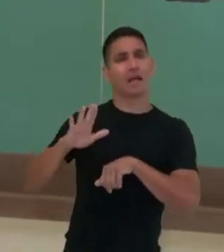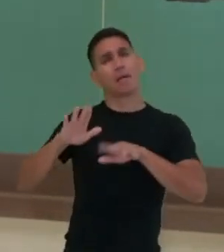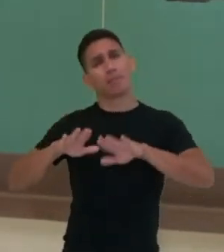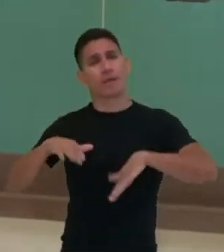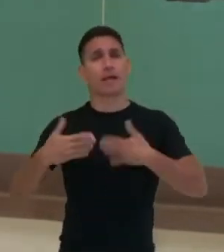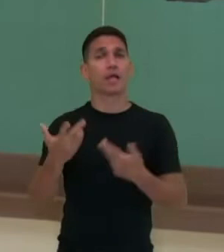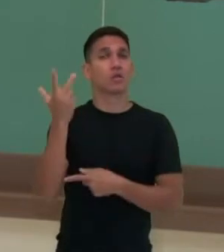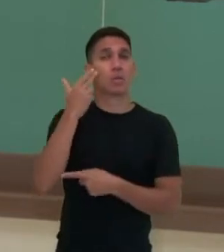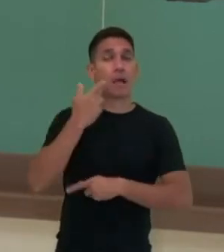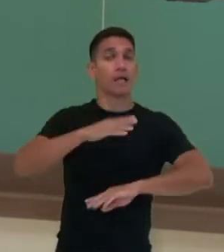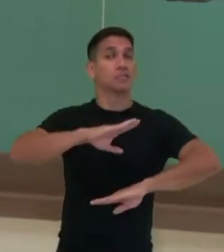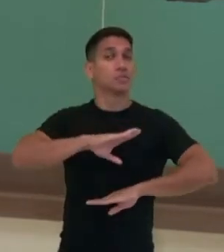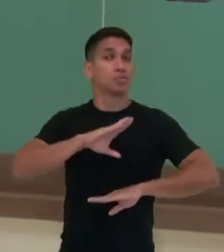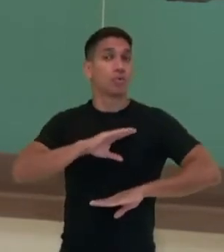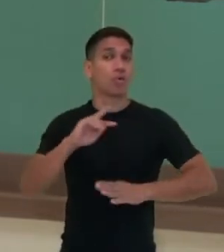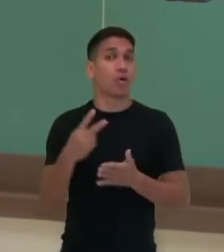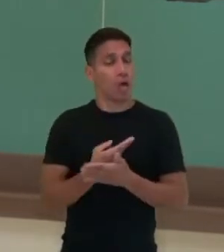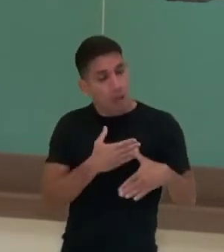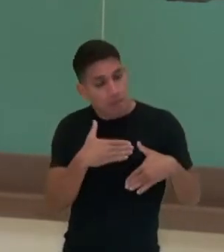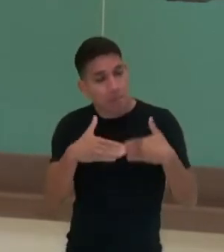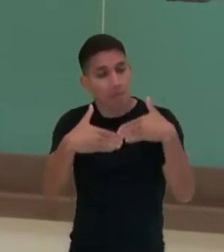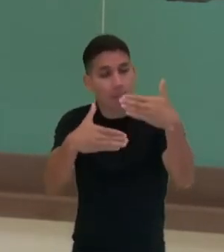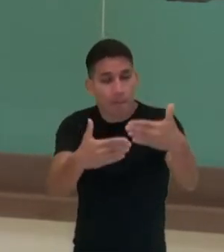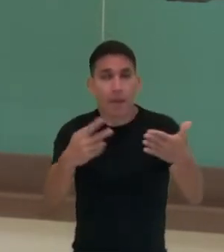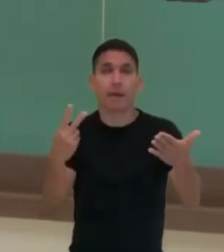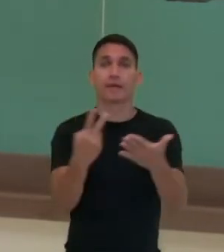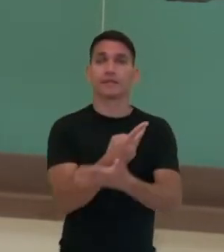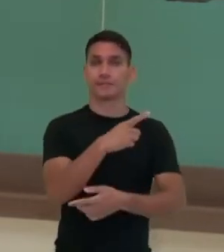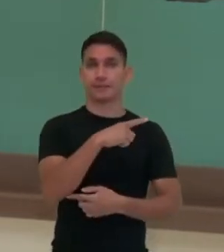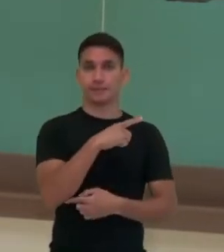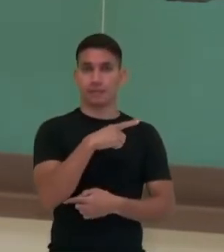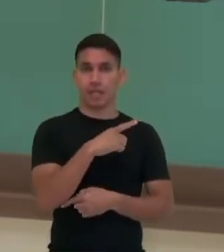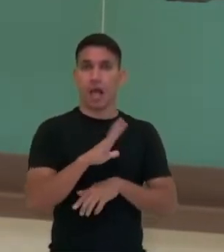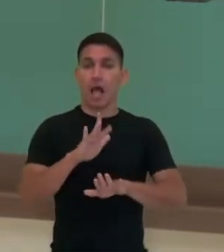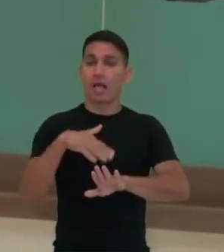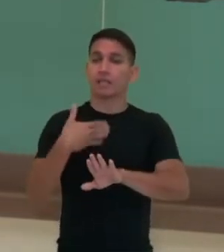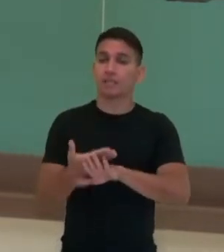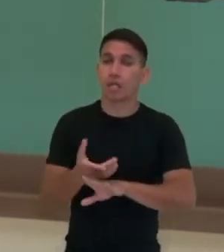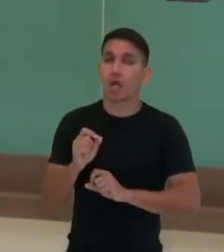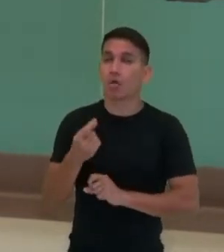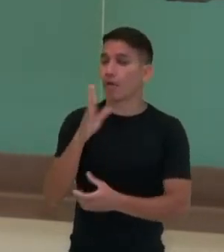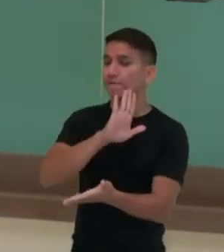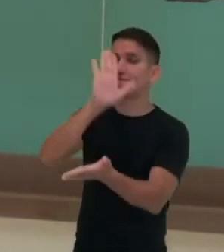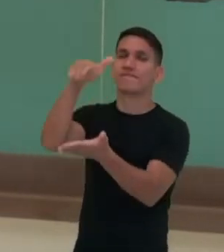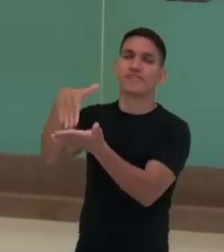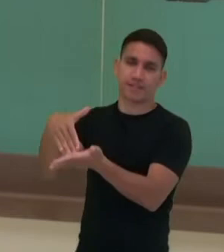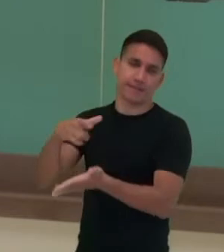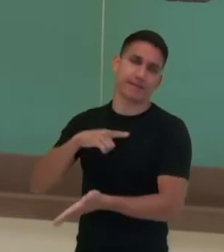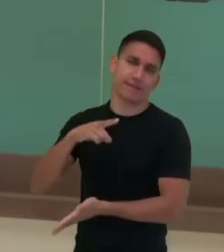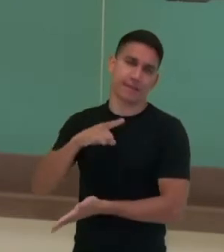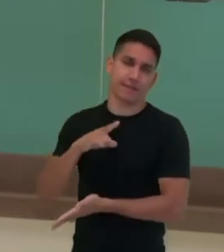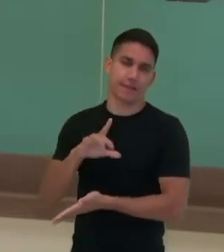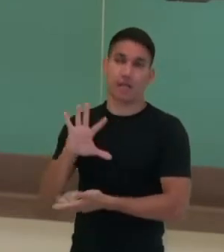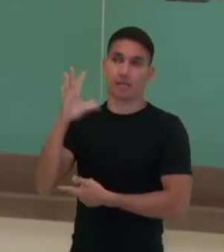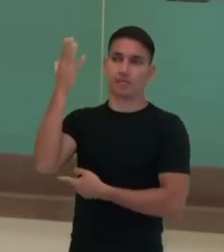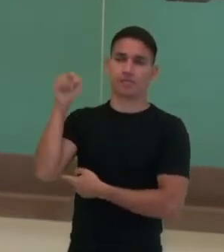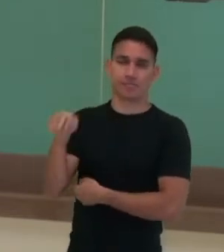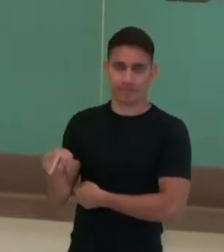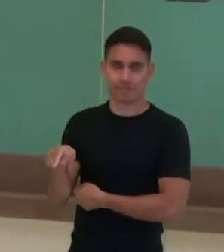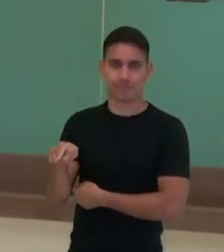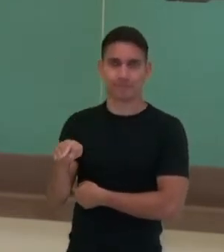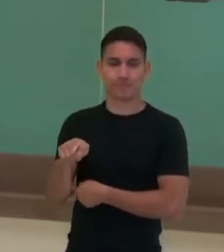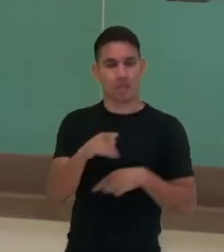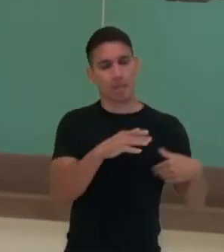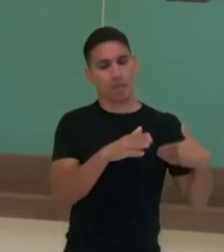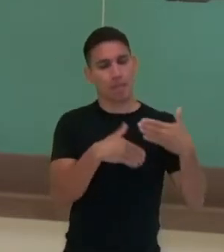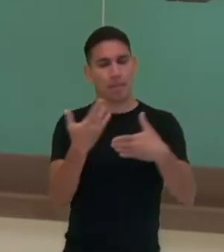uma situação que vai se desenvolvendo, né, para chegar ali num desfecho, tá? Numa solução